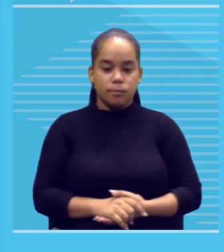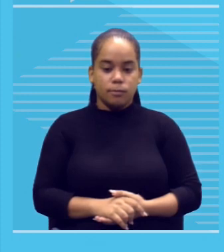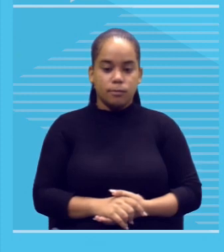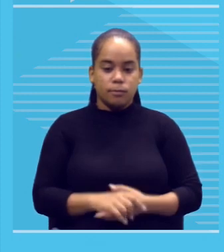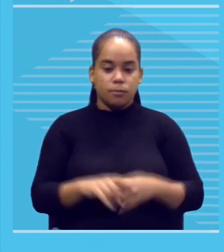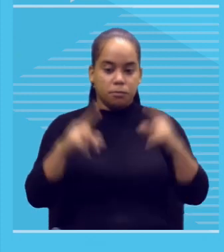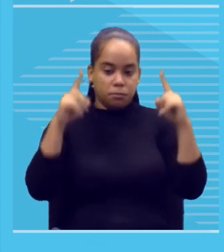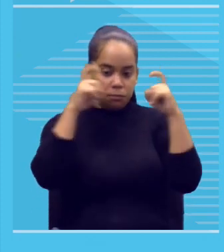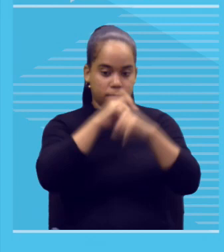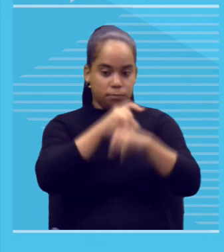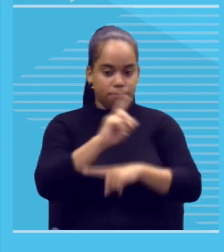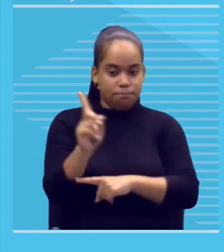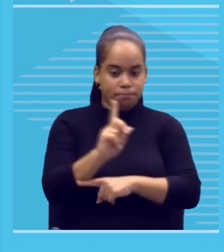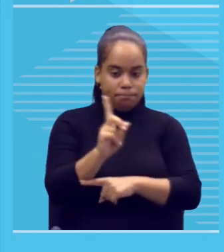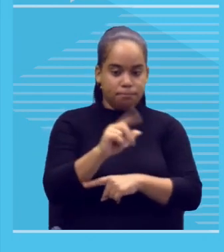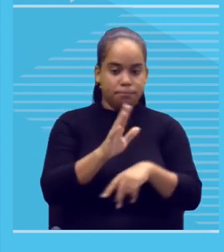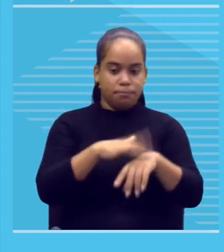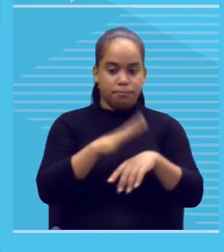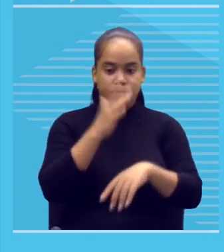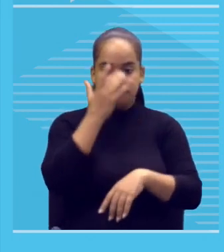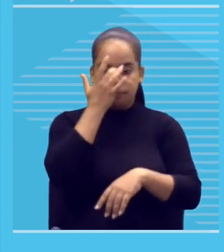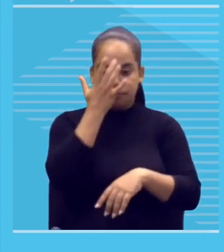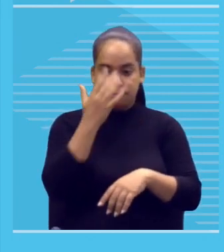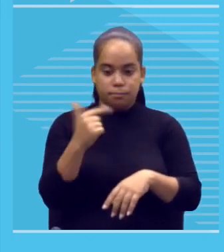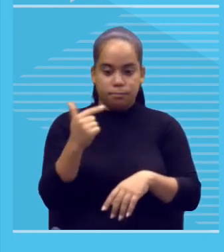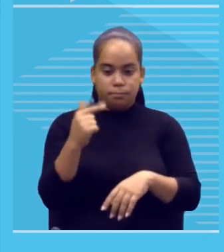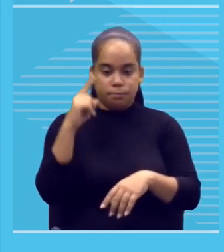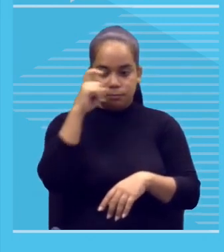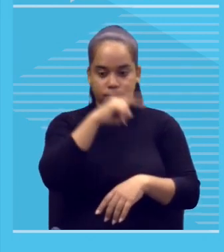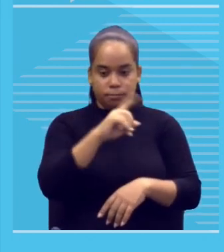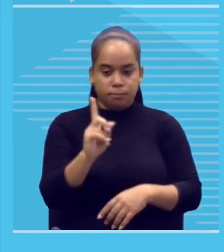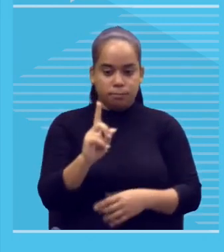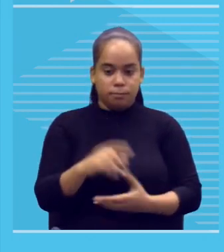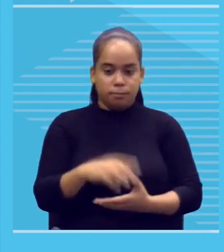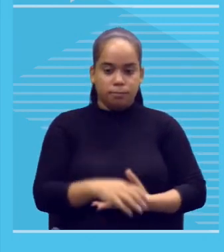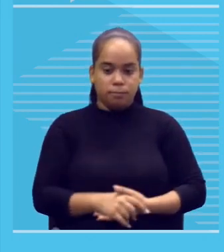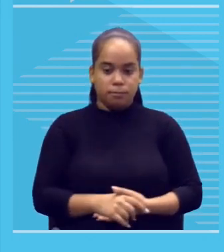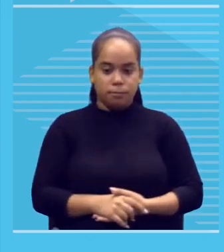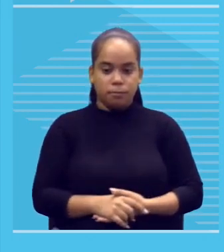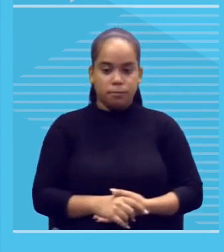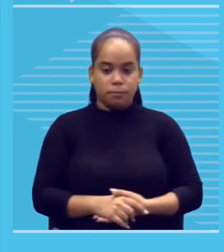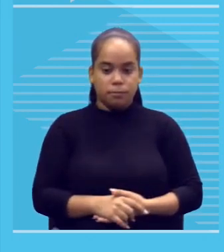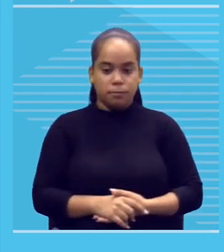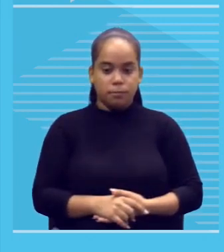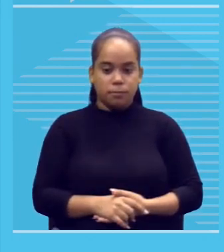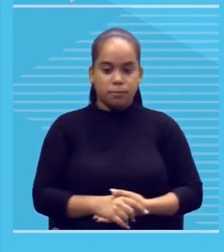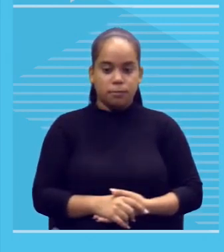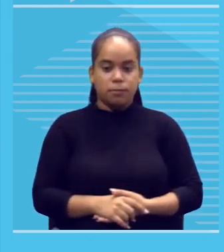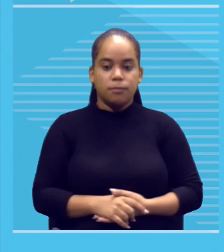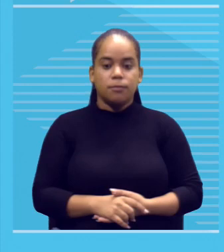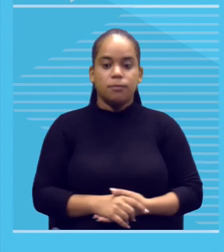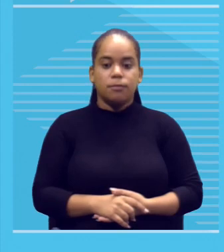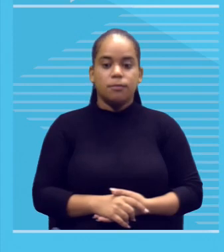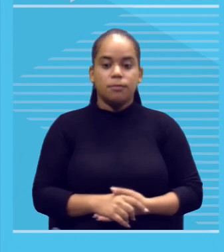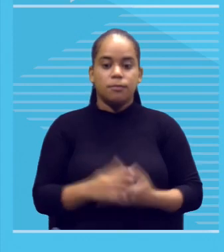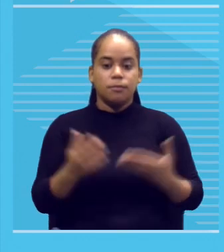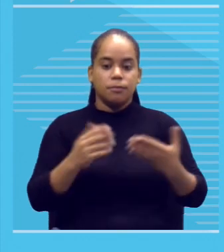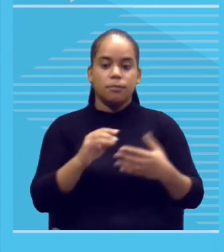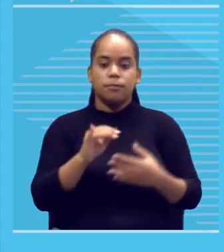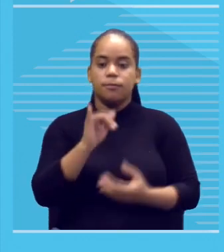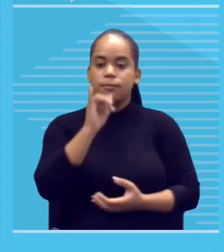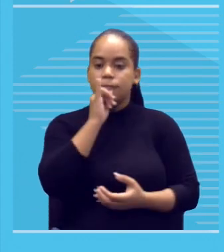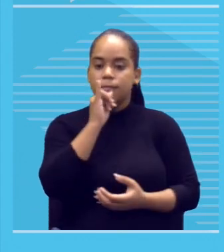difícil não assim não tem dificuldade né Olha só vamos pagar uns exemplos